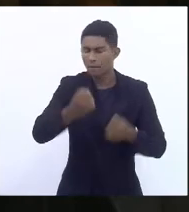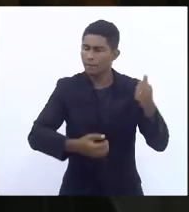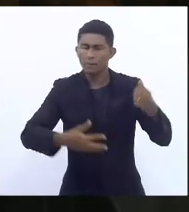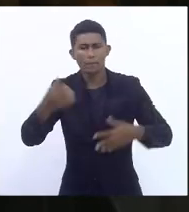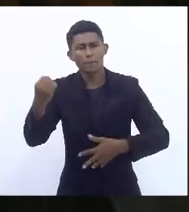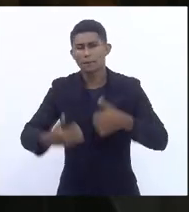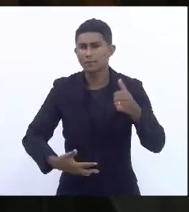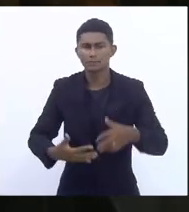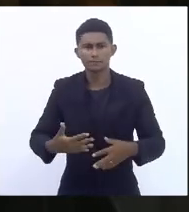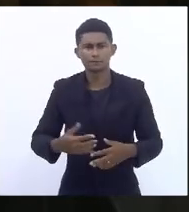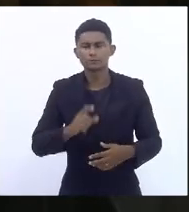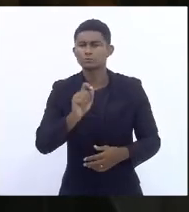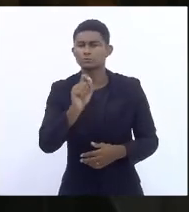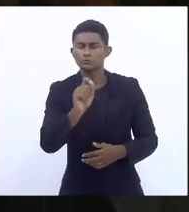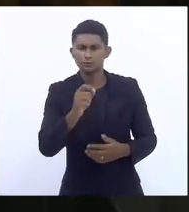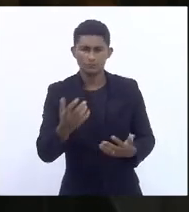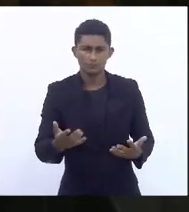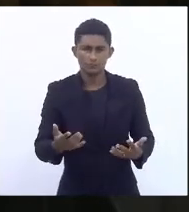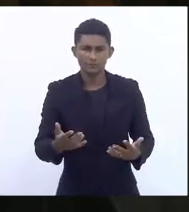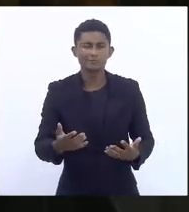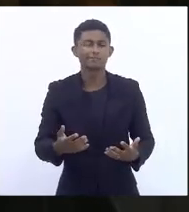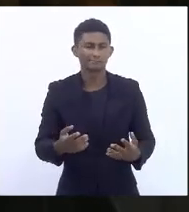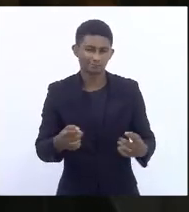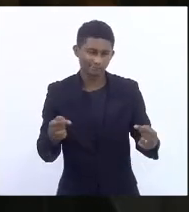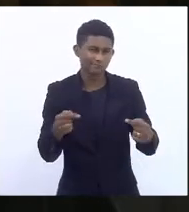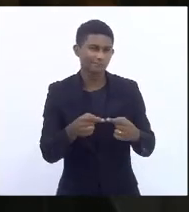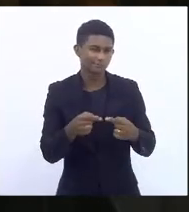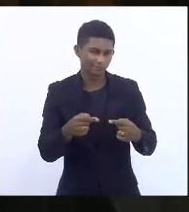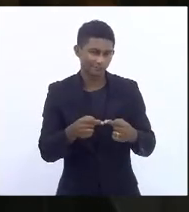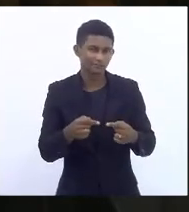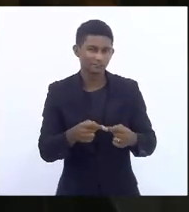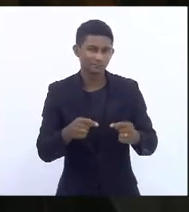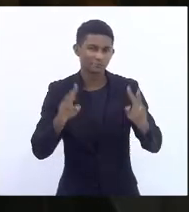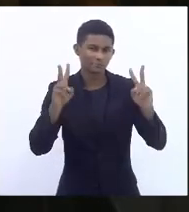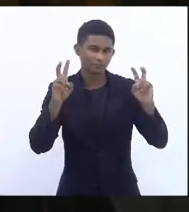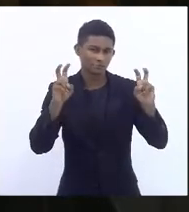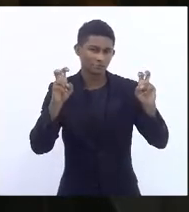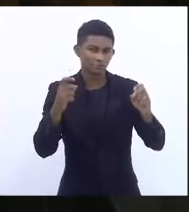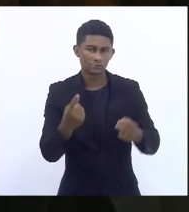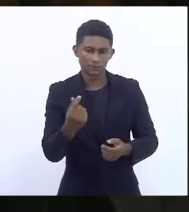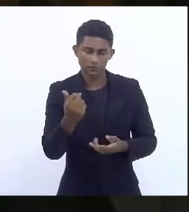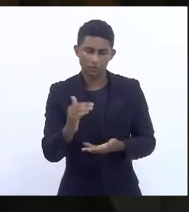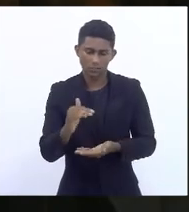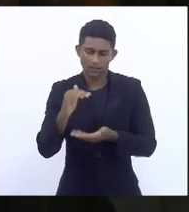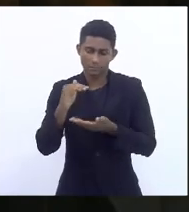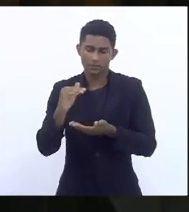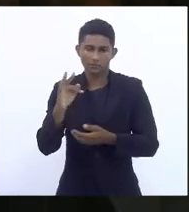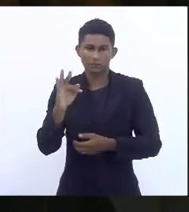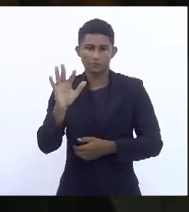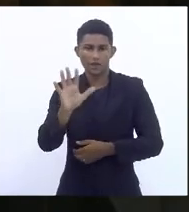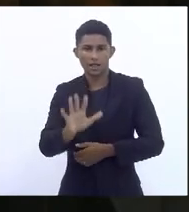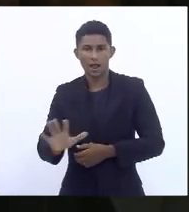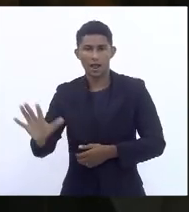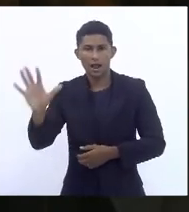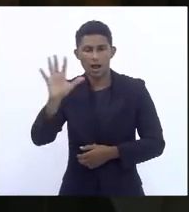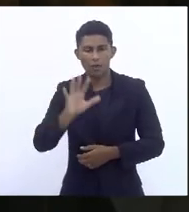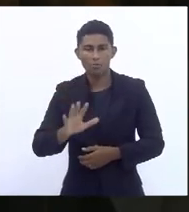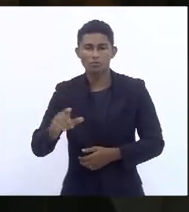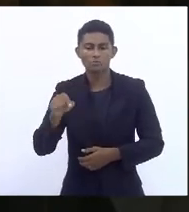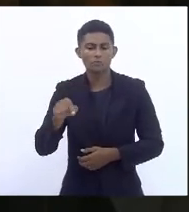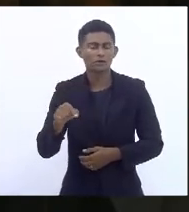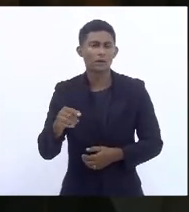indicadores relacionados à execução do orçamento público federal no tocante